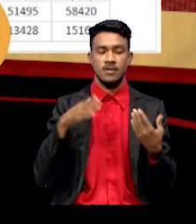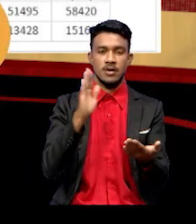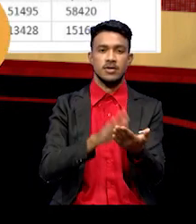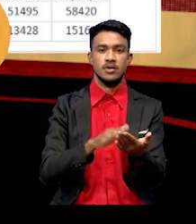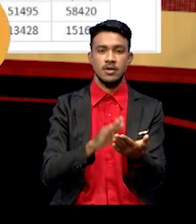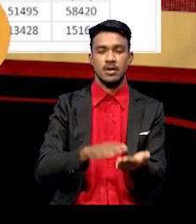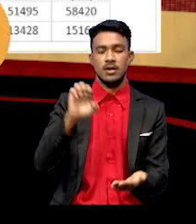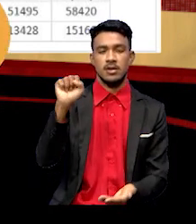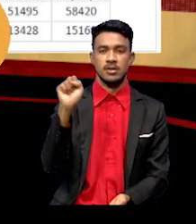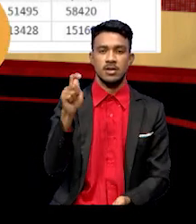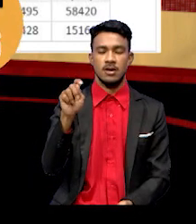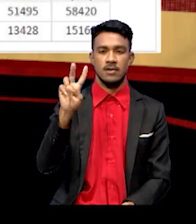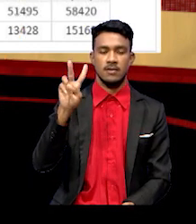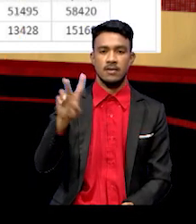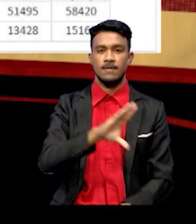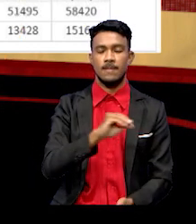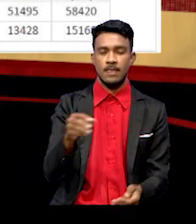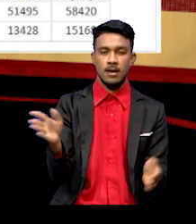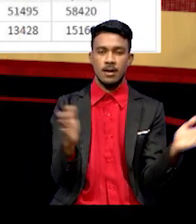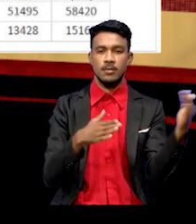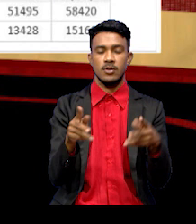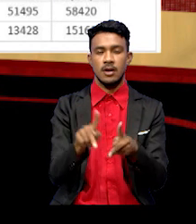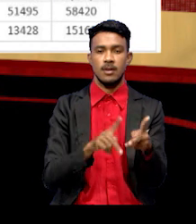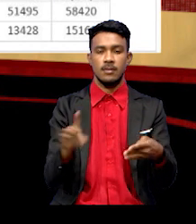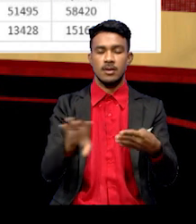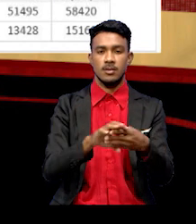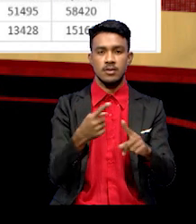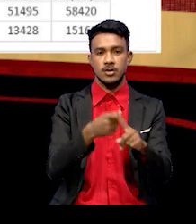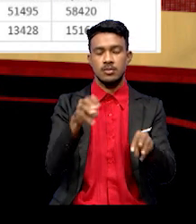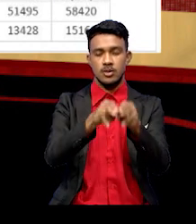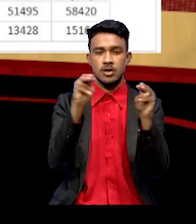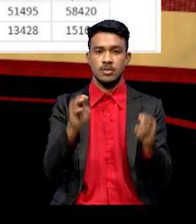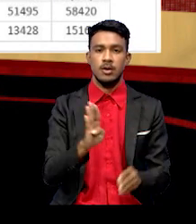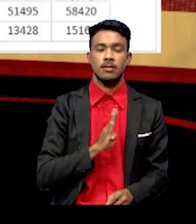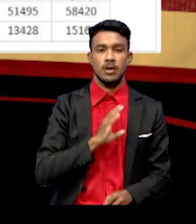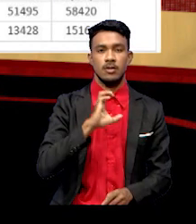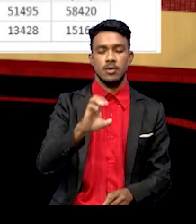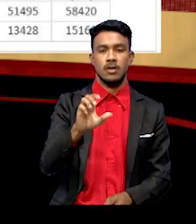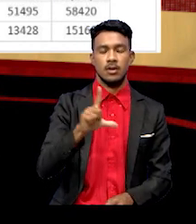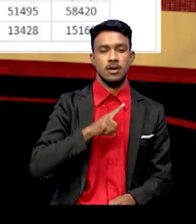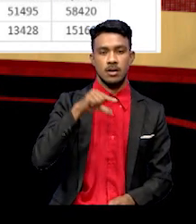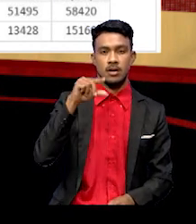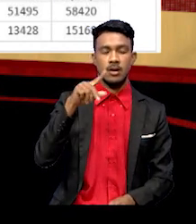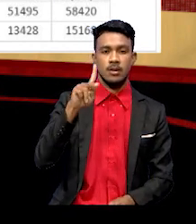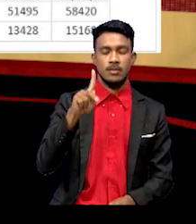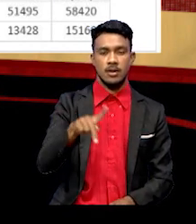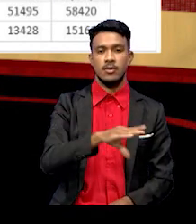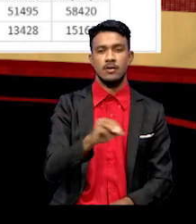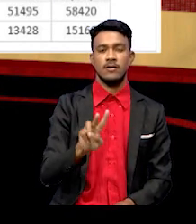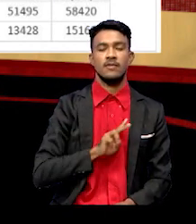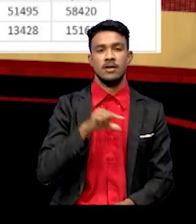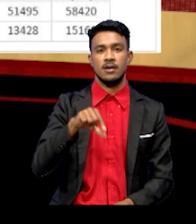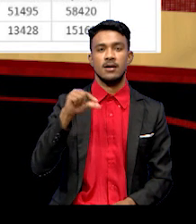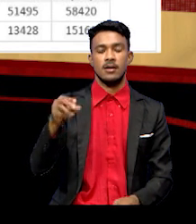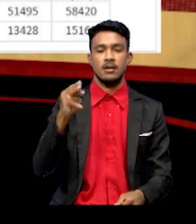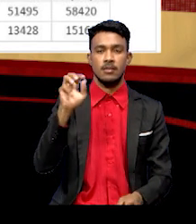Técnica Vocacional Becora acumula eleitor Sira Rusi Município Bocau, Lauten, no Viqueque. Marcos Obe